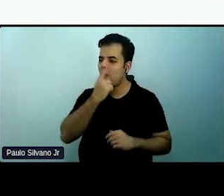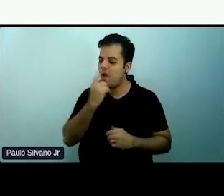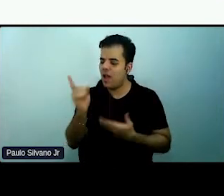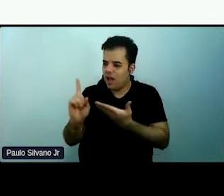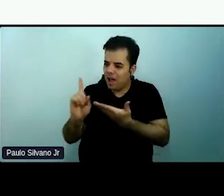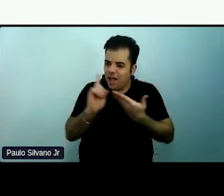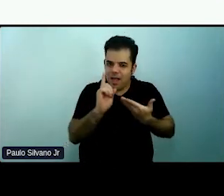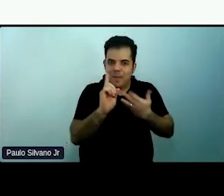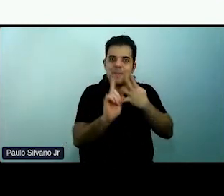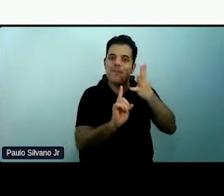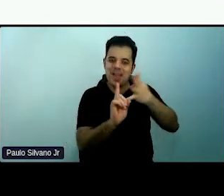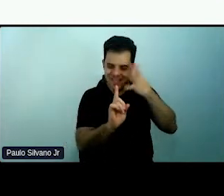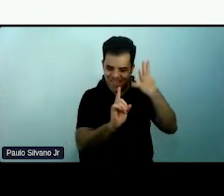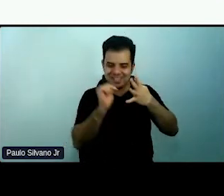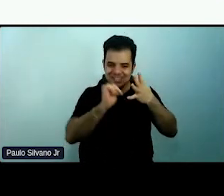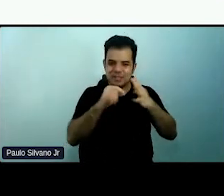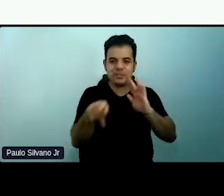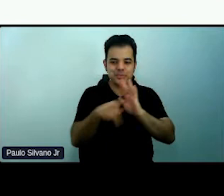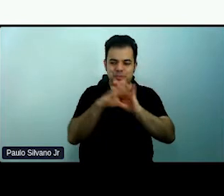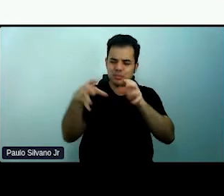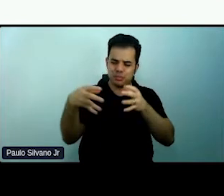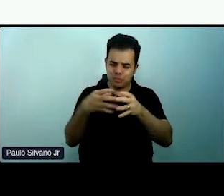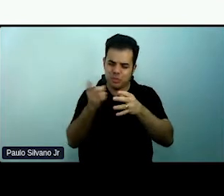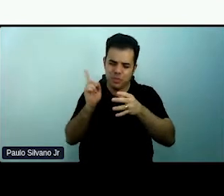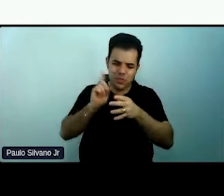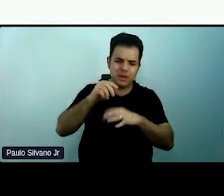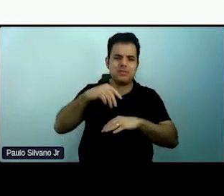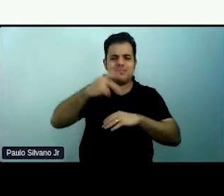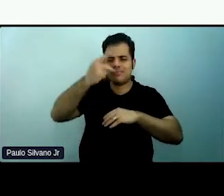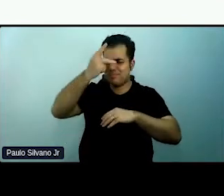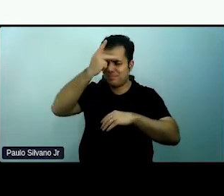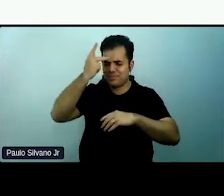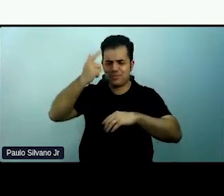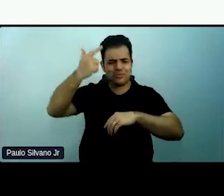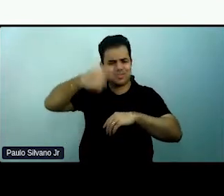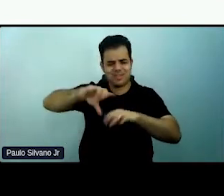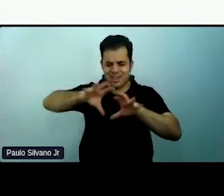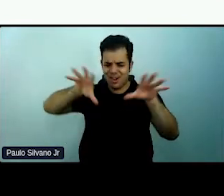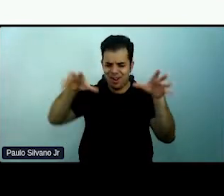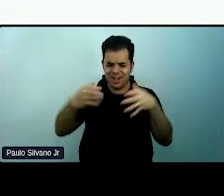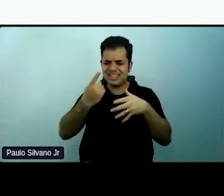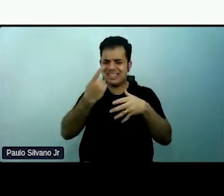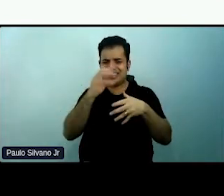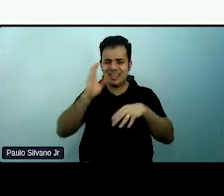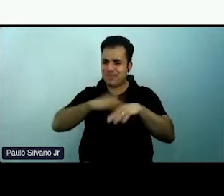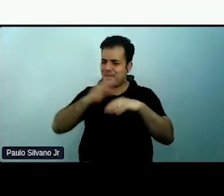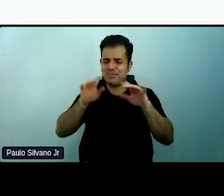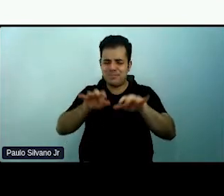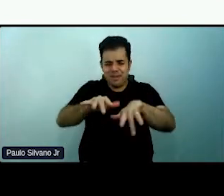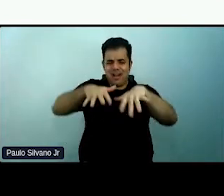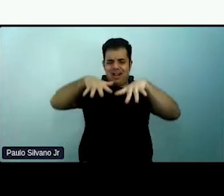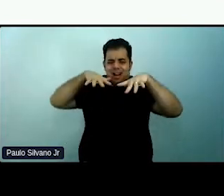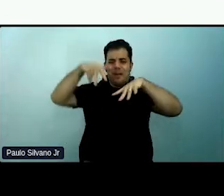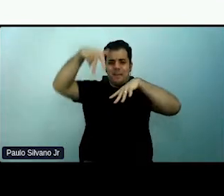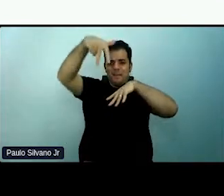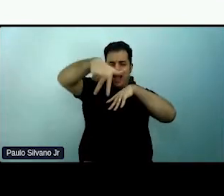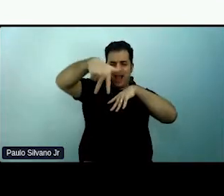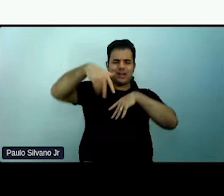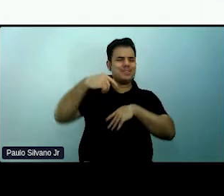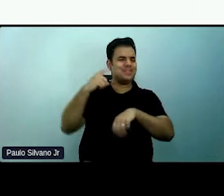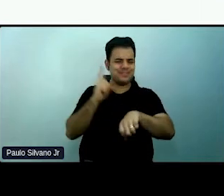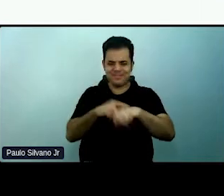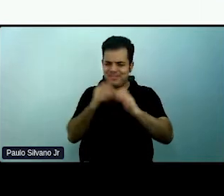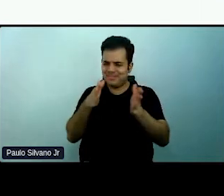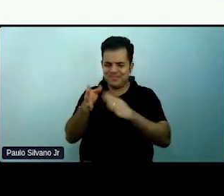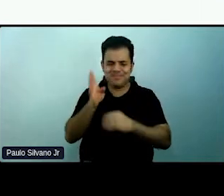com ele, aí ele veio conversar com o time, aí teve mais de 100 pessoas do time da Serasa participando, foi um momento muito bacana, acho que o